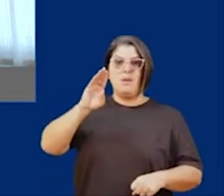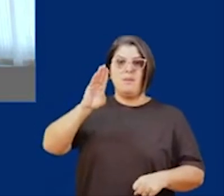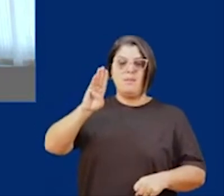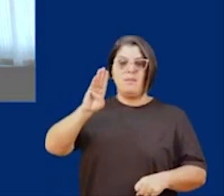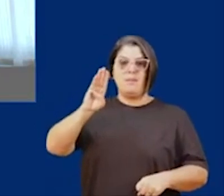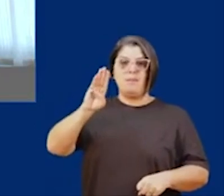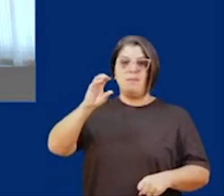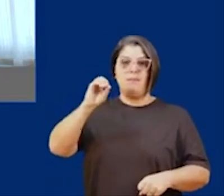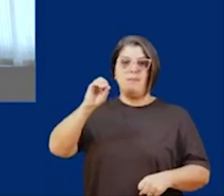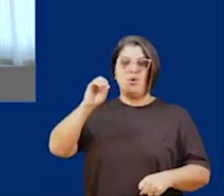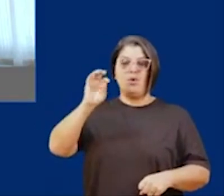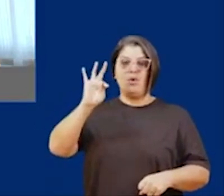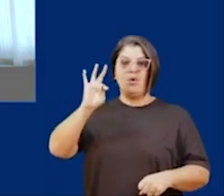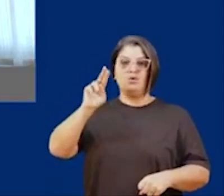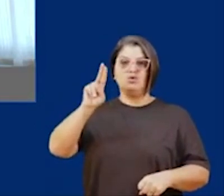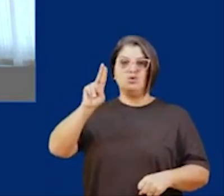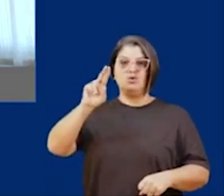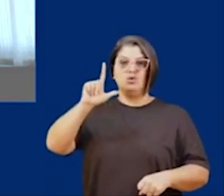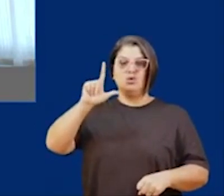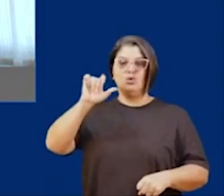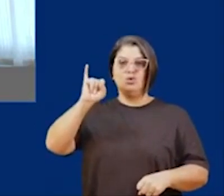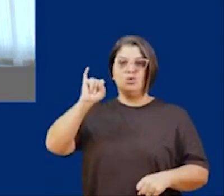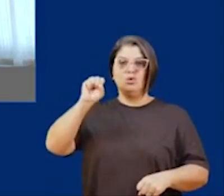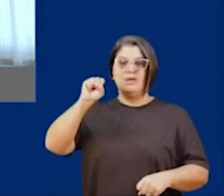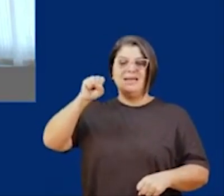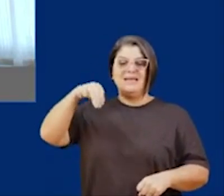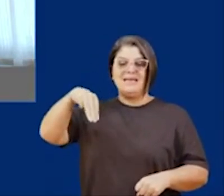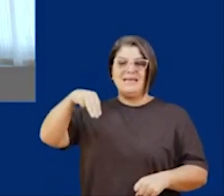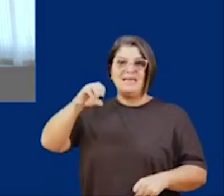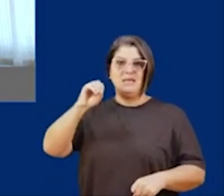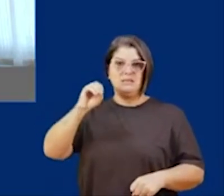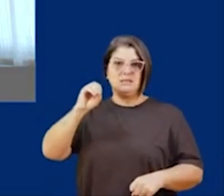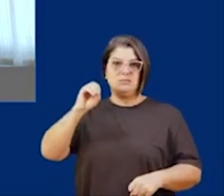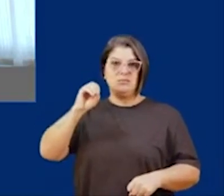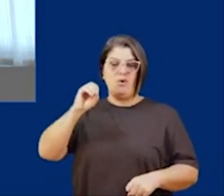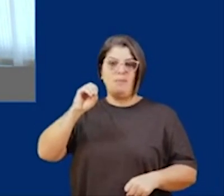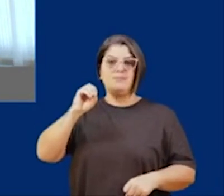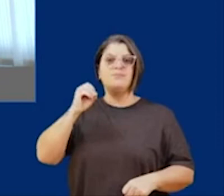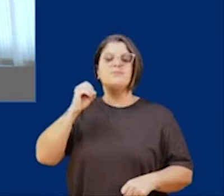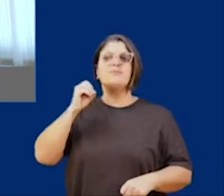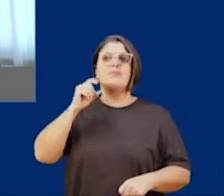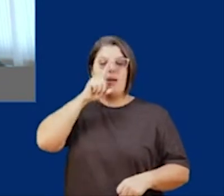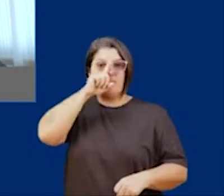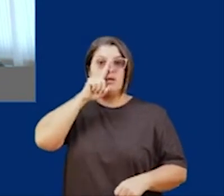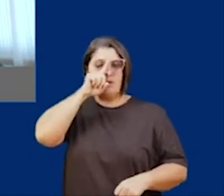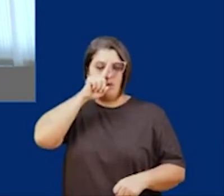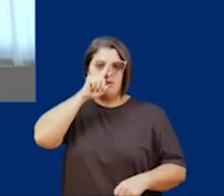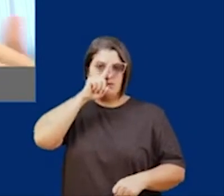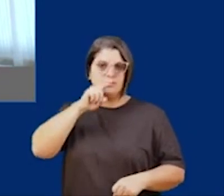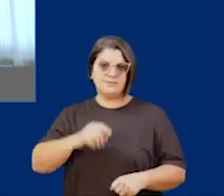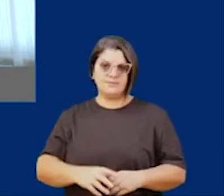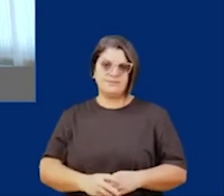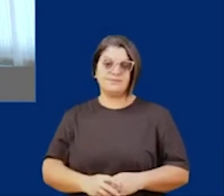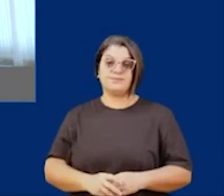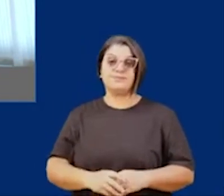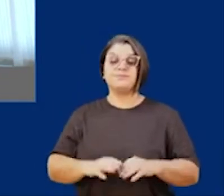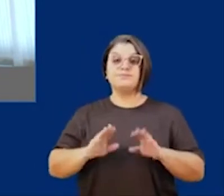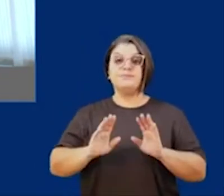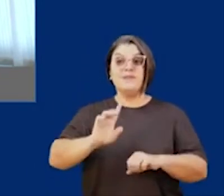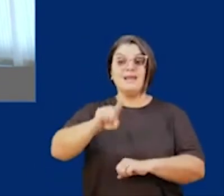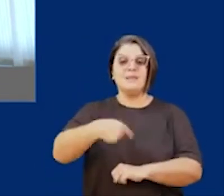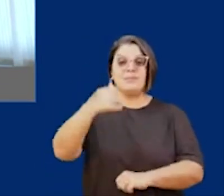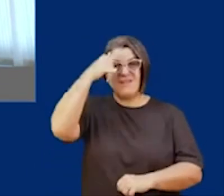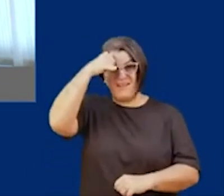acontece. Então, o mel deve ser evitado no primeiro ano de vida por esse motivo também. Mas ele deve ser evitado nos 2 primeiros anos de